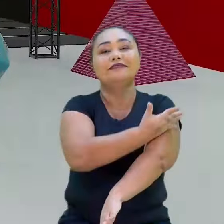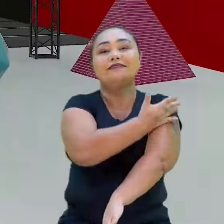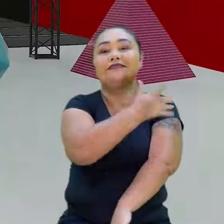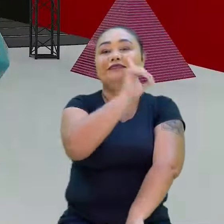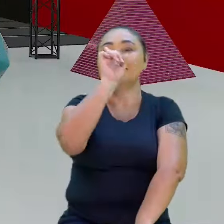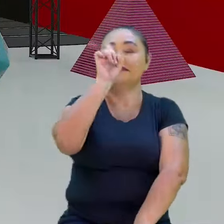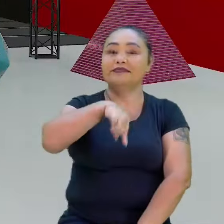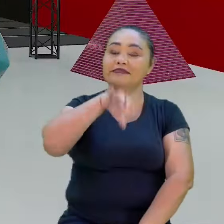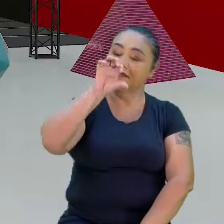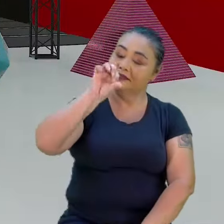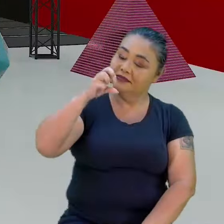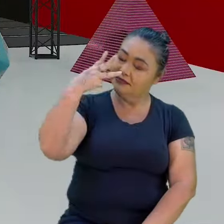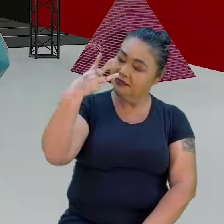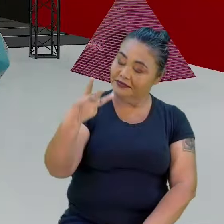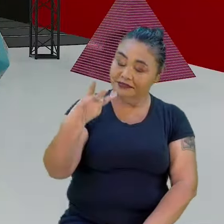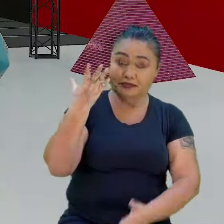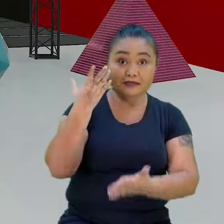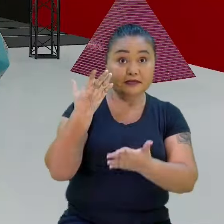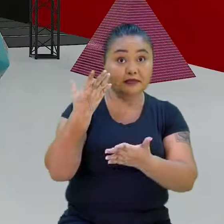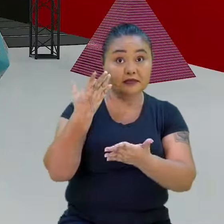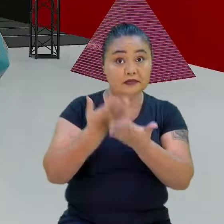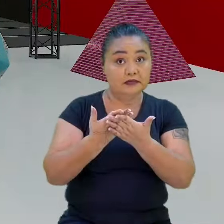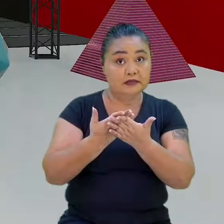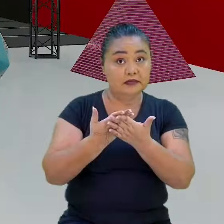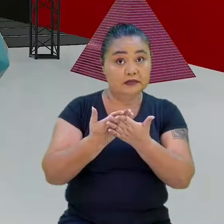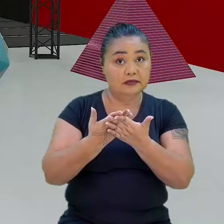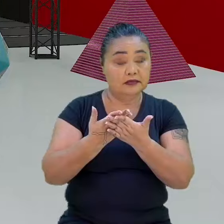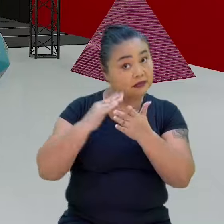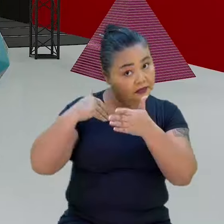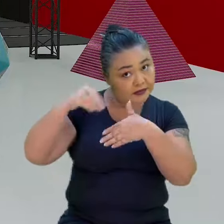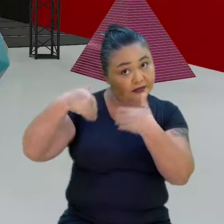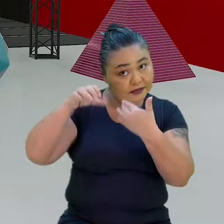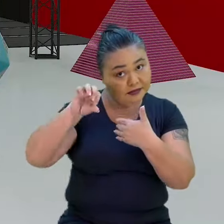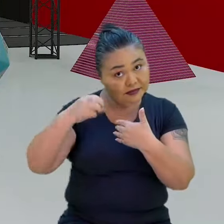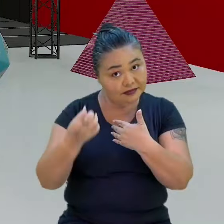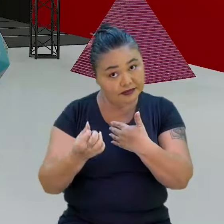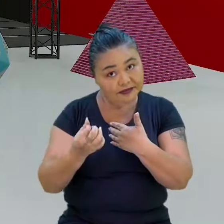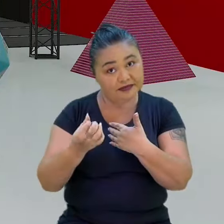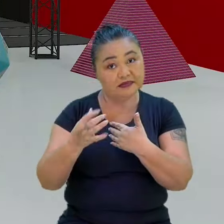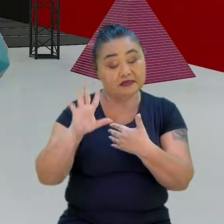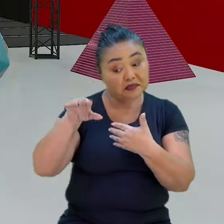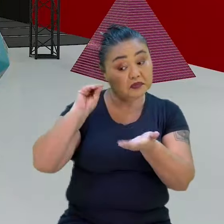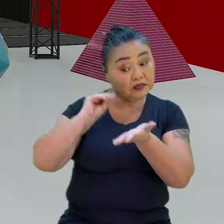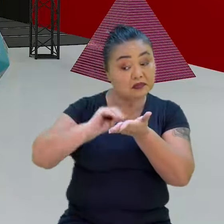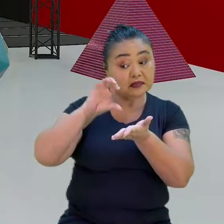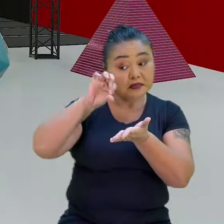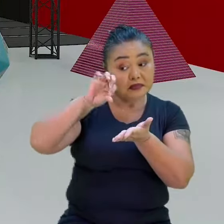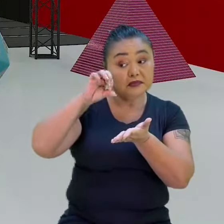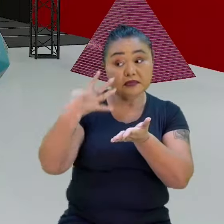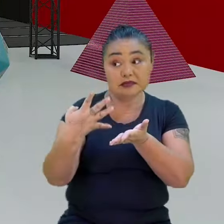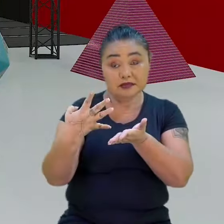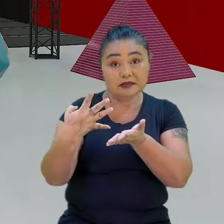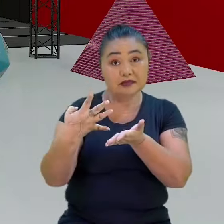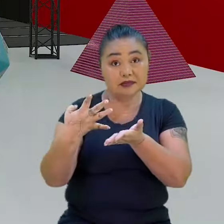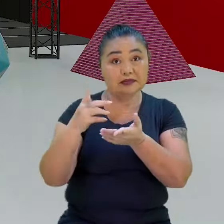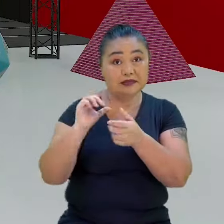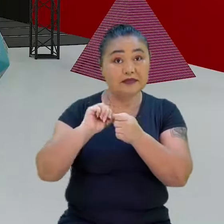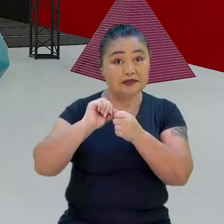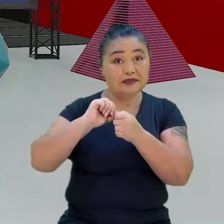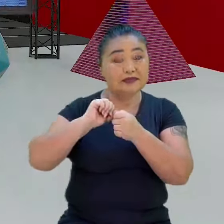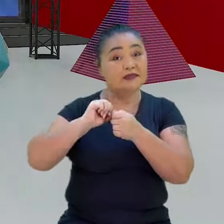93 aulas não nós vamos chegar lá ainda Ah tá não então foram 94 teú uma foi a de a da da